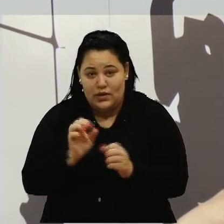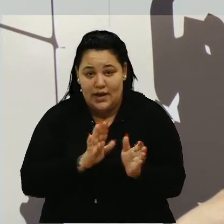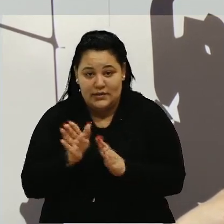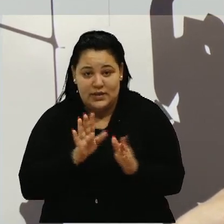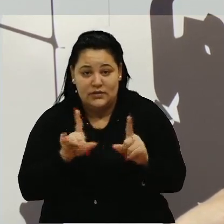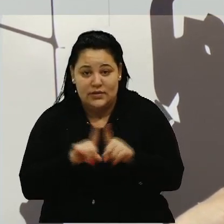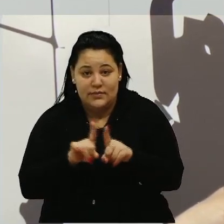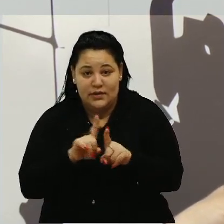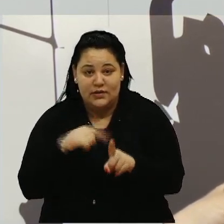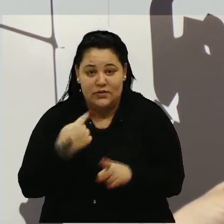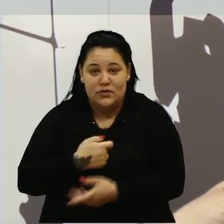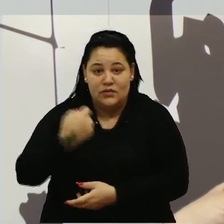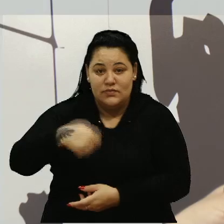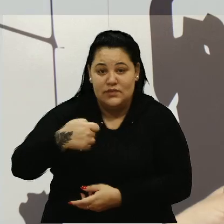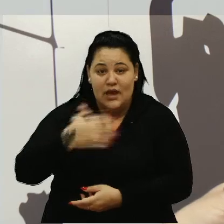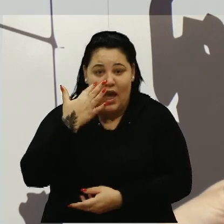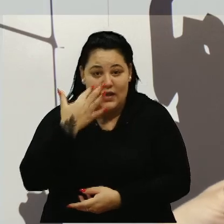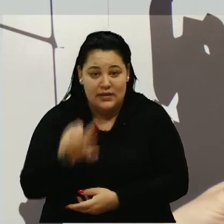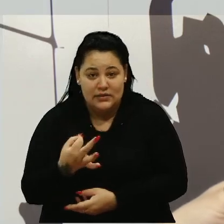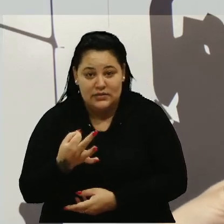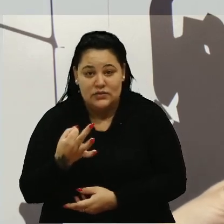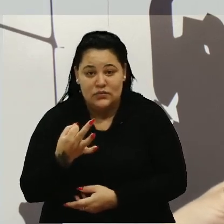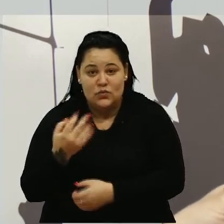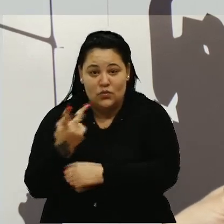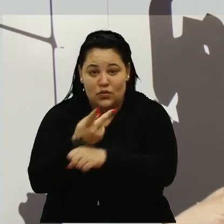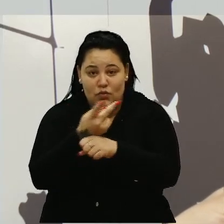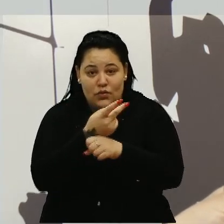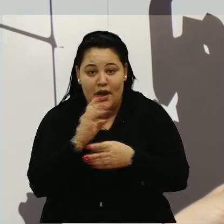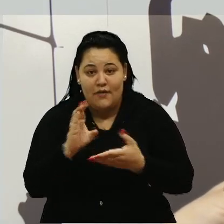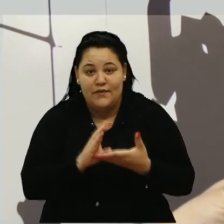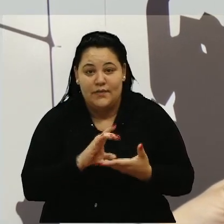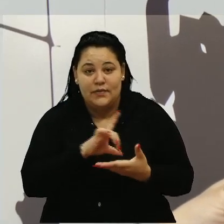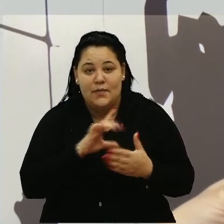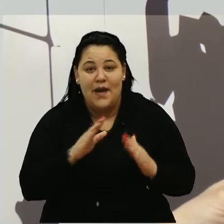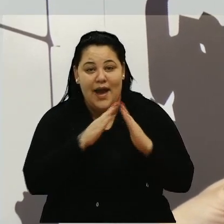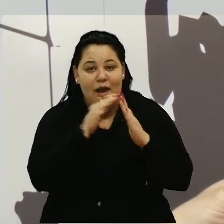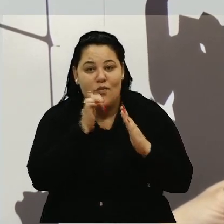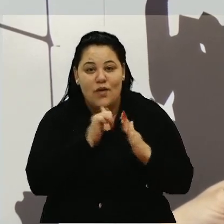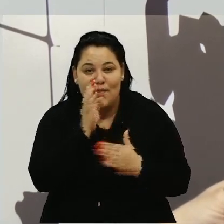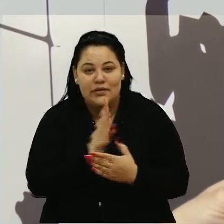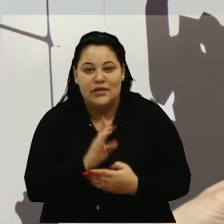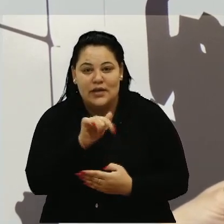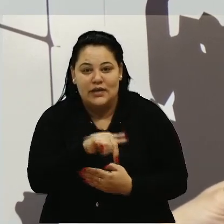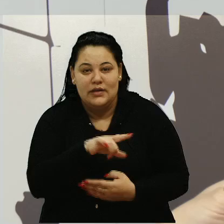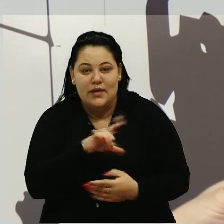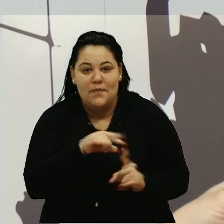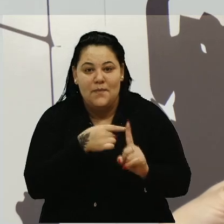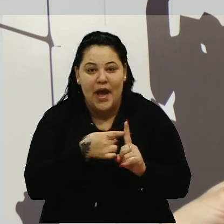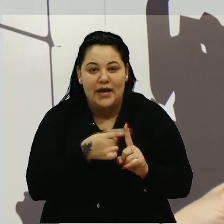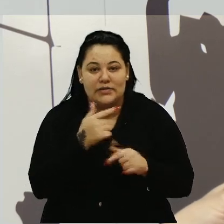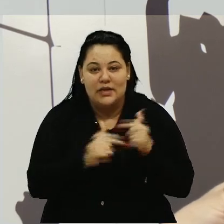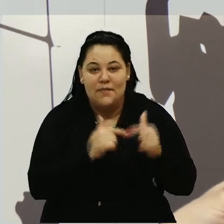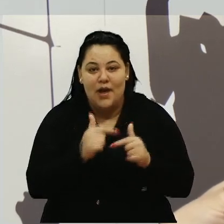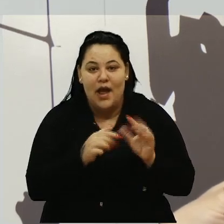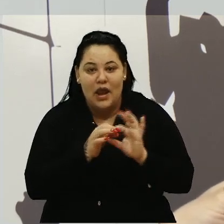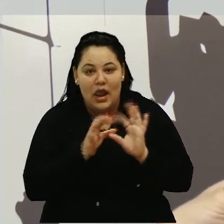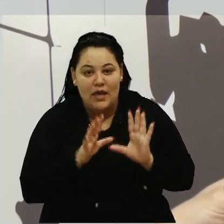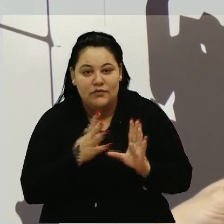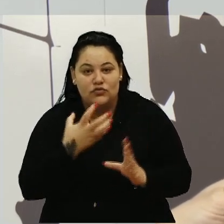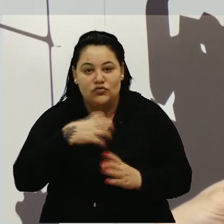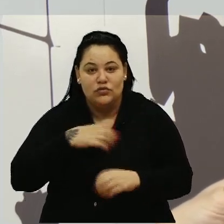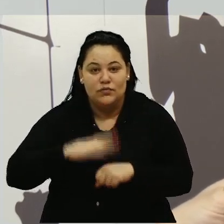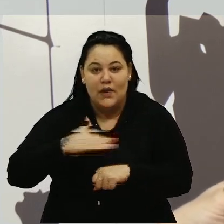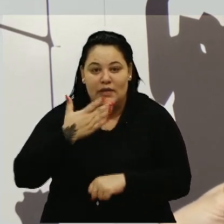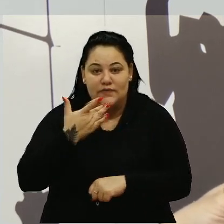nós precisamos olhar para isso, precisamos buscar esses recursos. Então, ter uma Casa da Mulher Brasileira aqui significa mais serviços disponíveis de forma mais facilitada